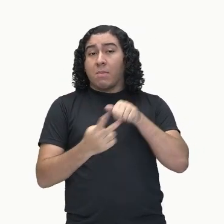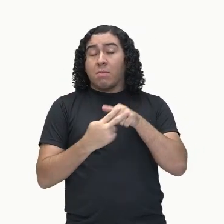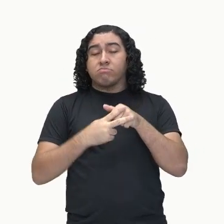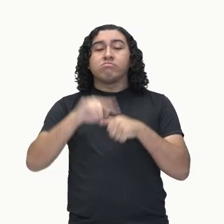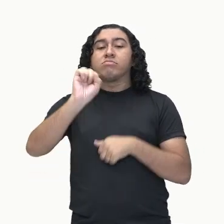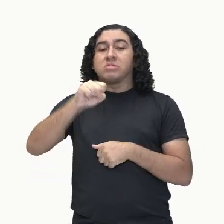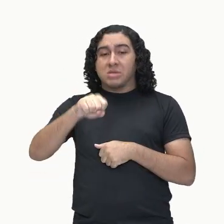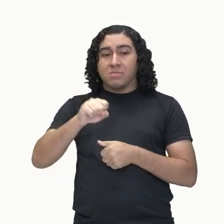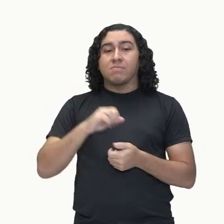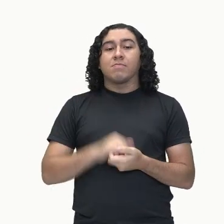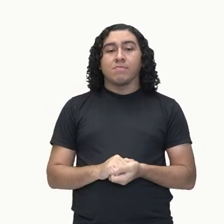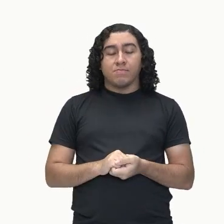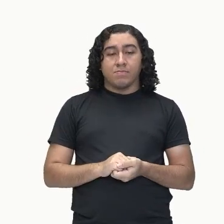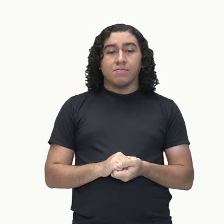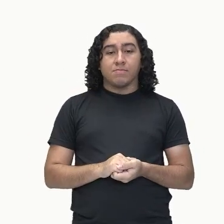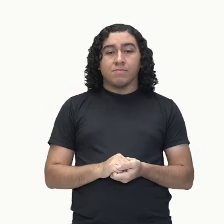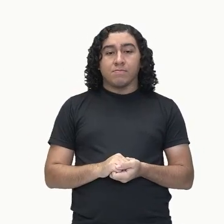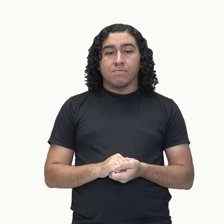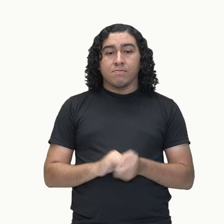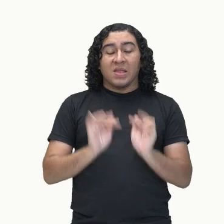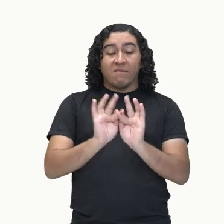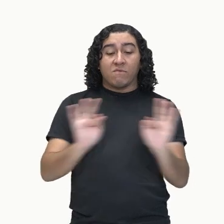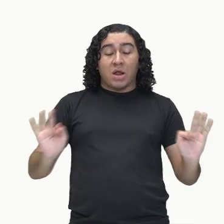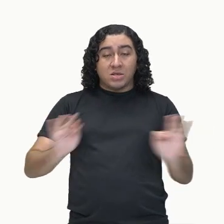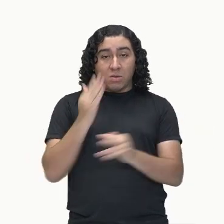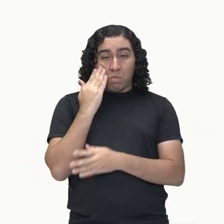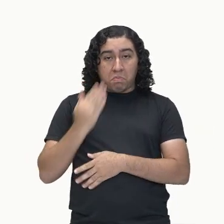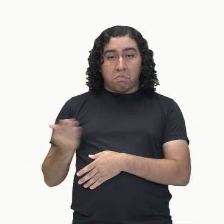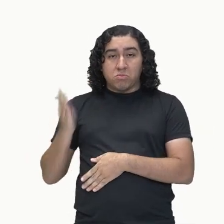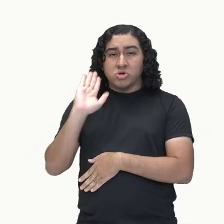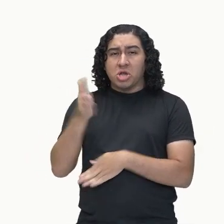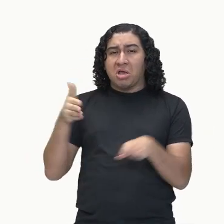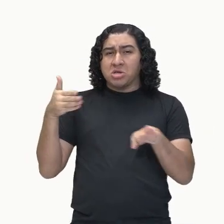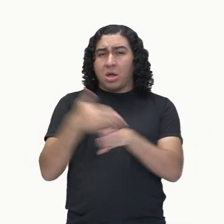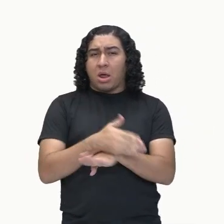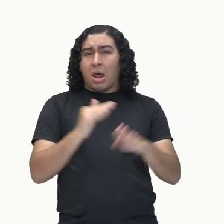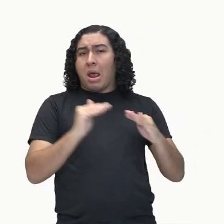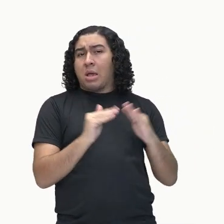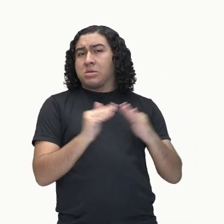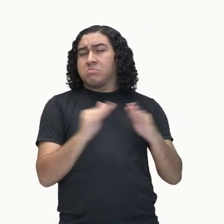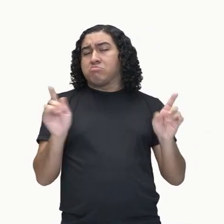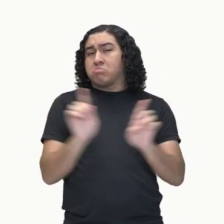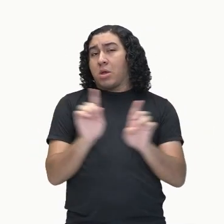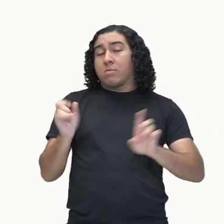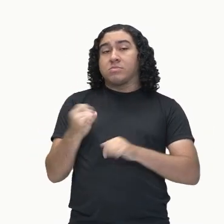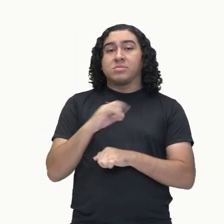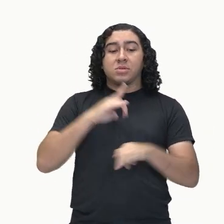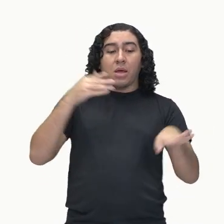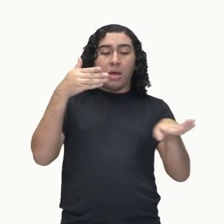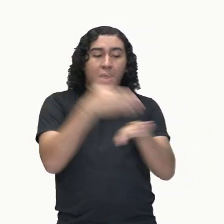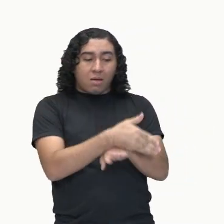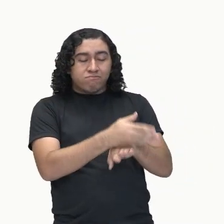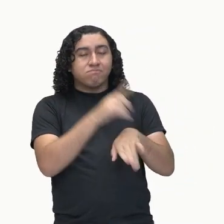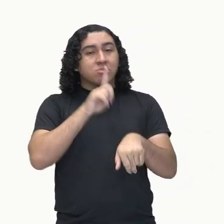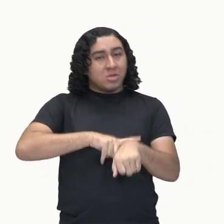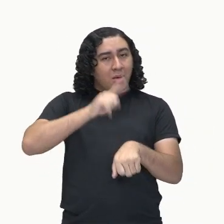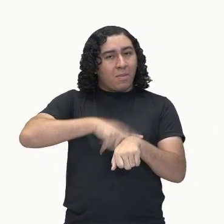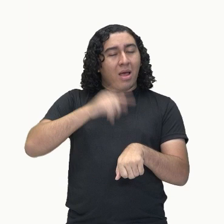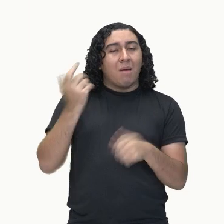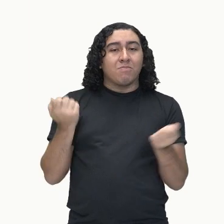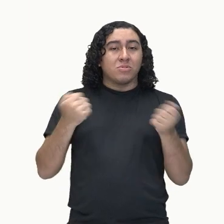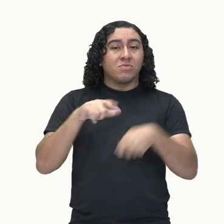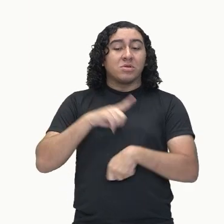quando a caa amor ó já chegou na casa não quando chegar à casa que eu